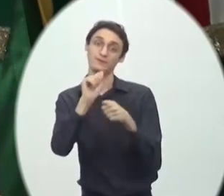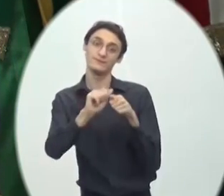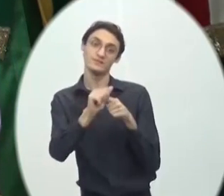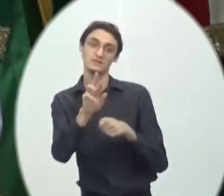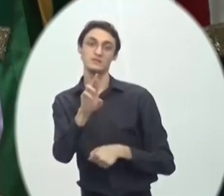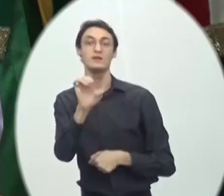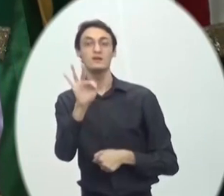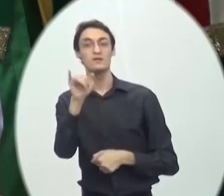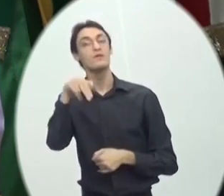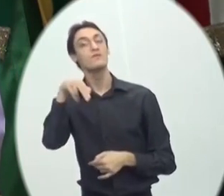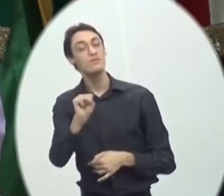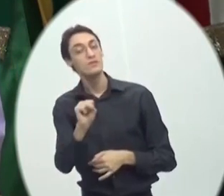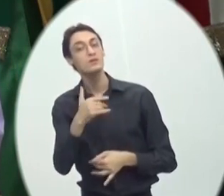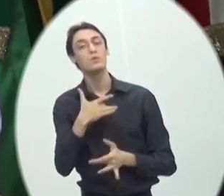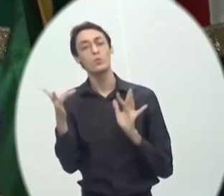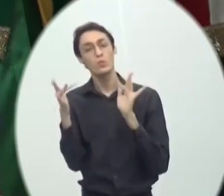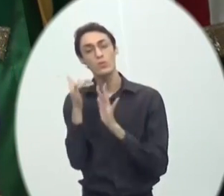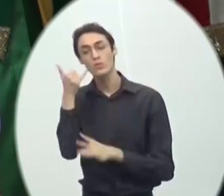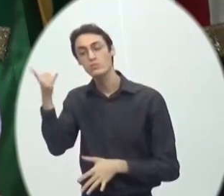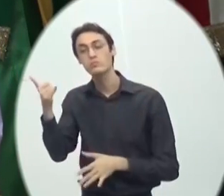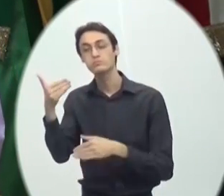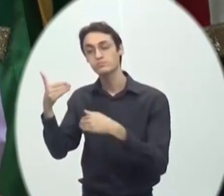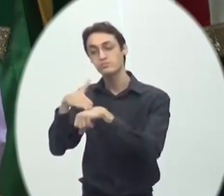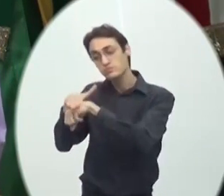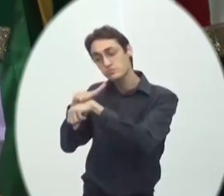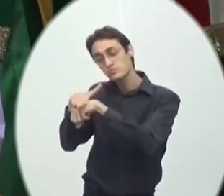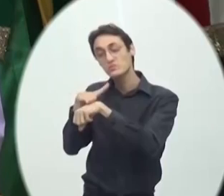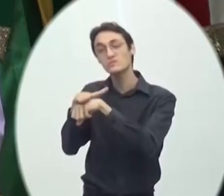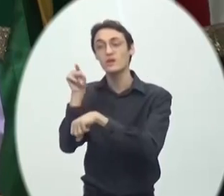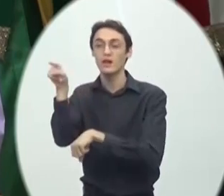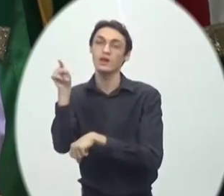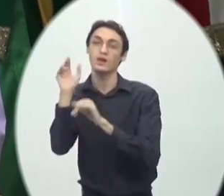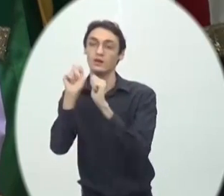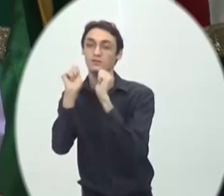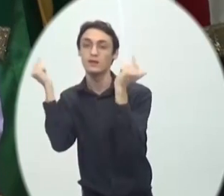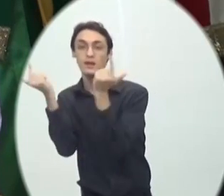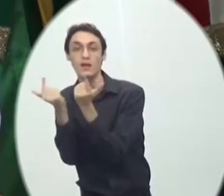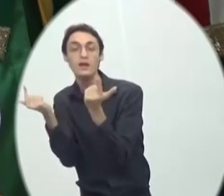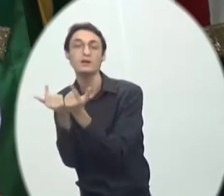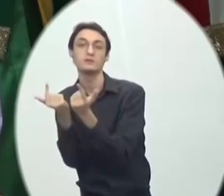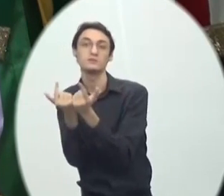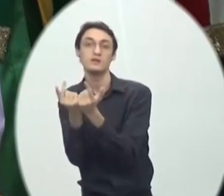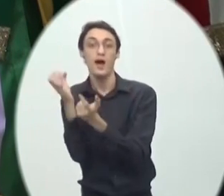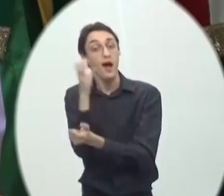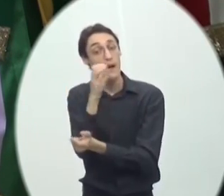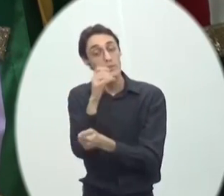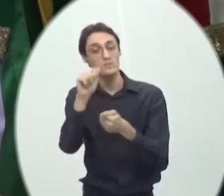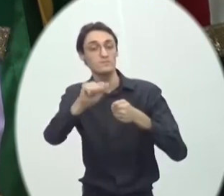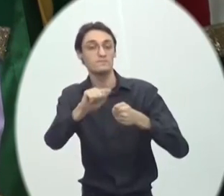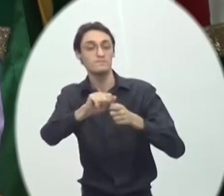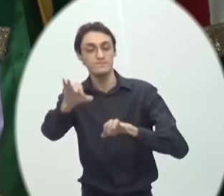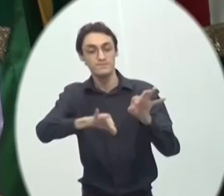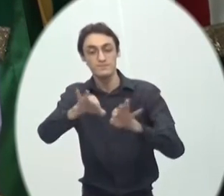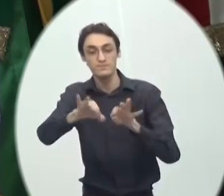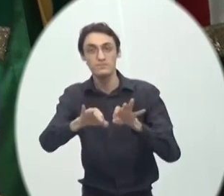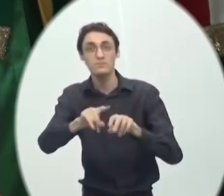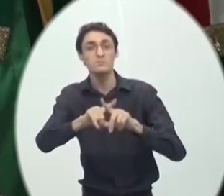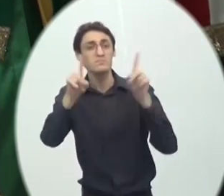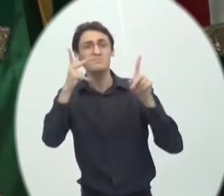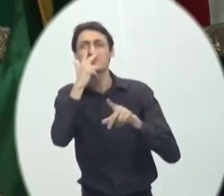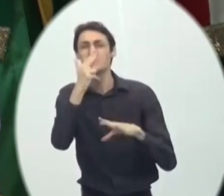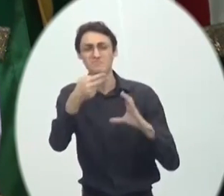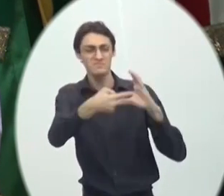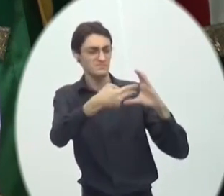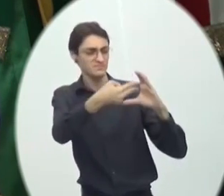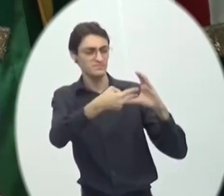né? Tem entrado em contato o vereador Salésio para tentar agilidade, e às vezes a gente nota que essa casa não consegue